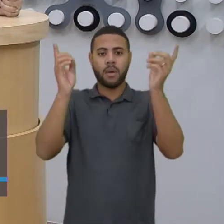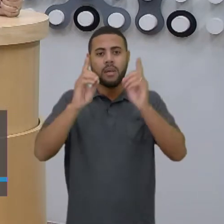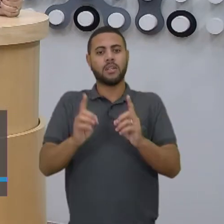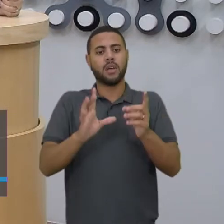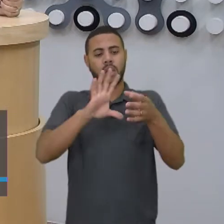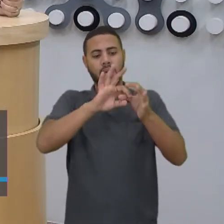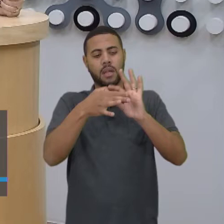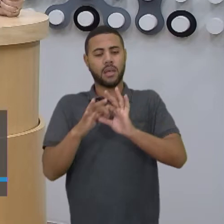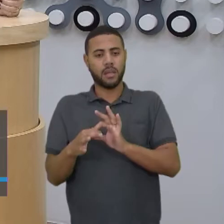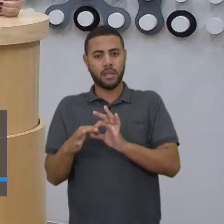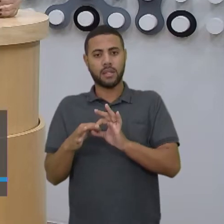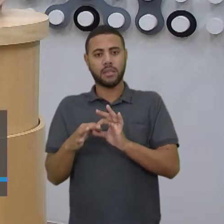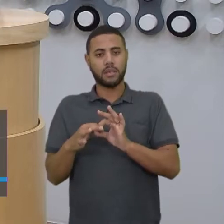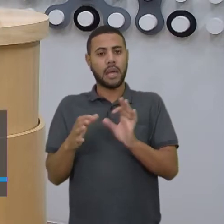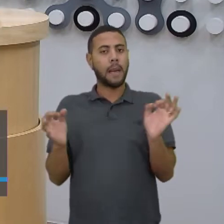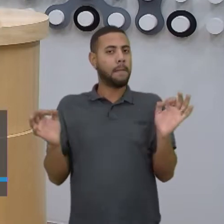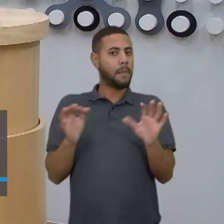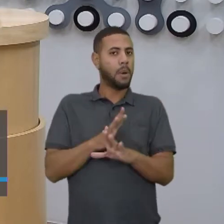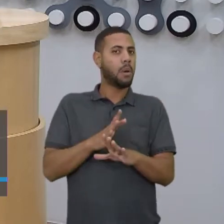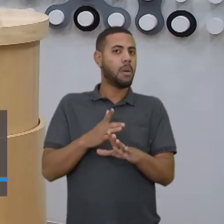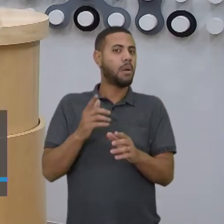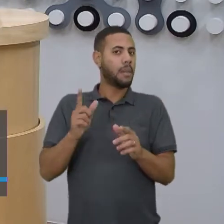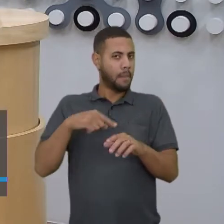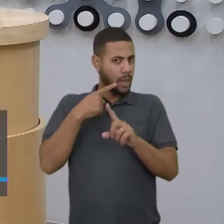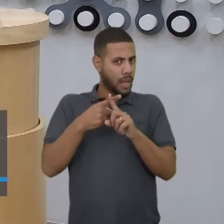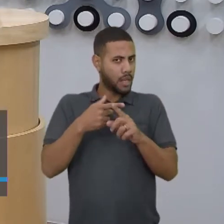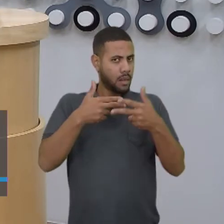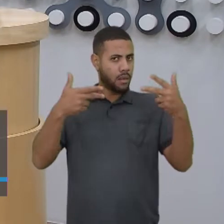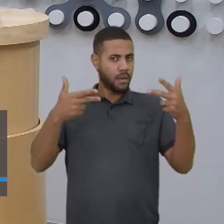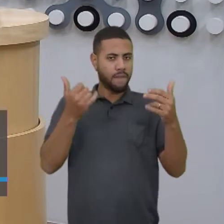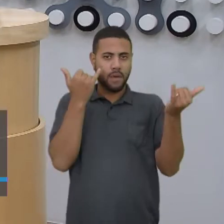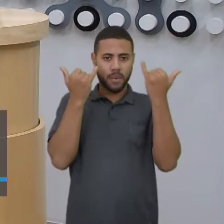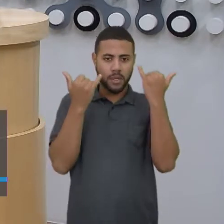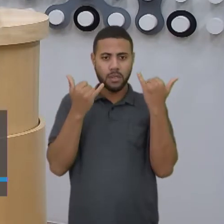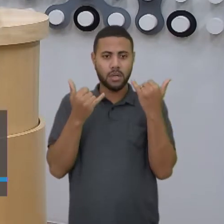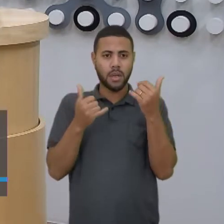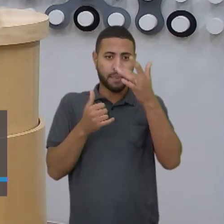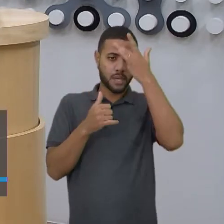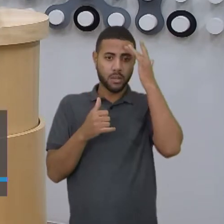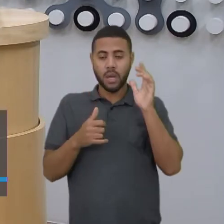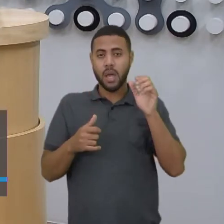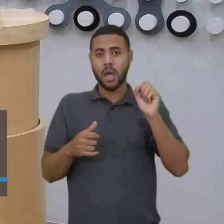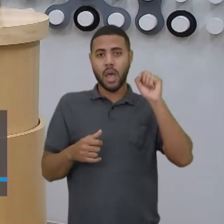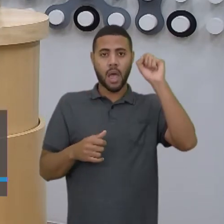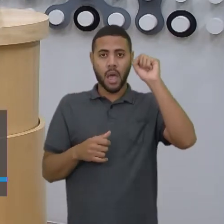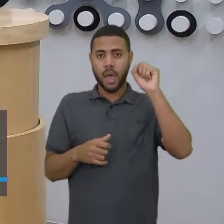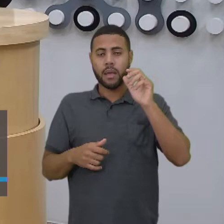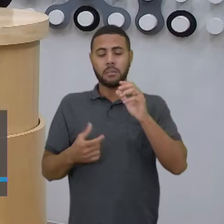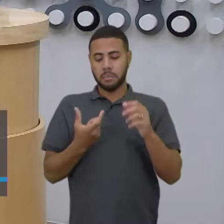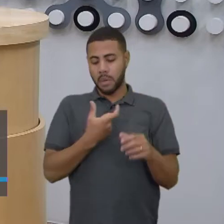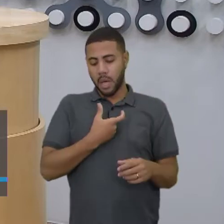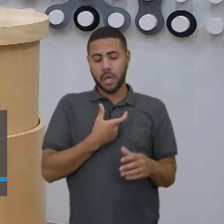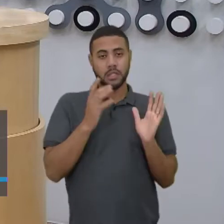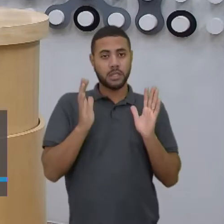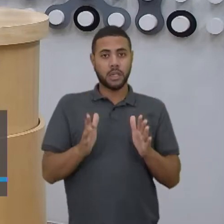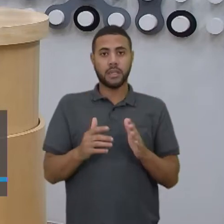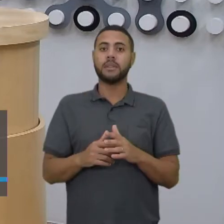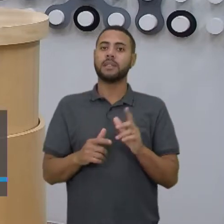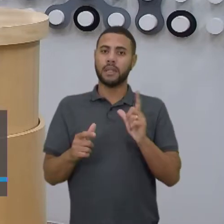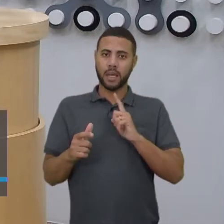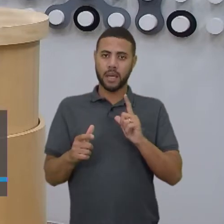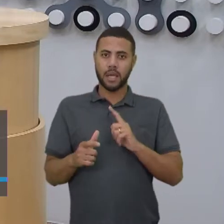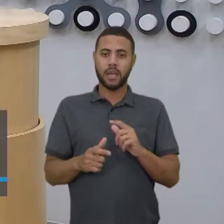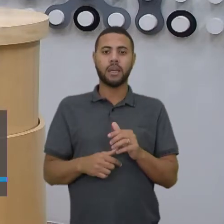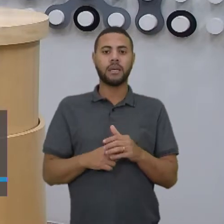durante a Paralimpíada. E aí nós achamos... E aí eu quero heróis, eu quero vitoriosos, exato. Né? E aí nós temos as